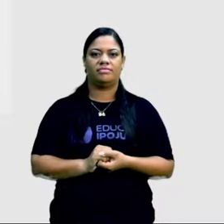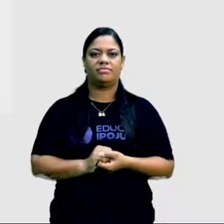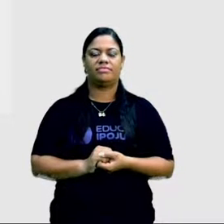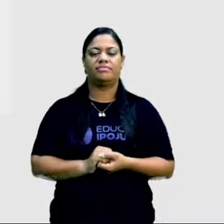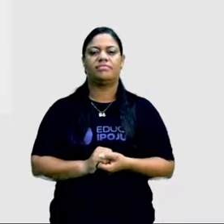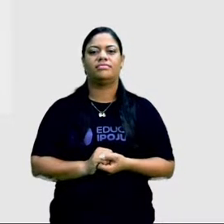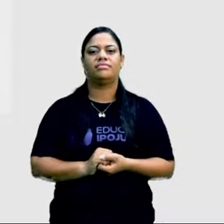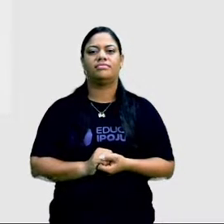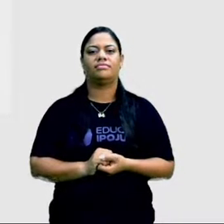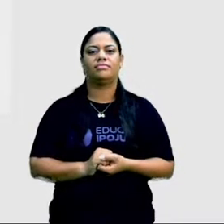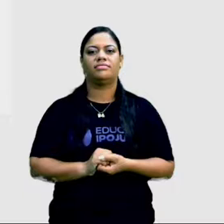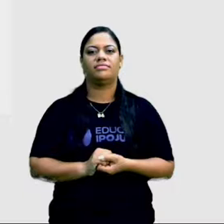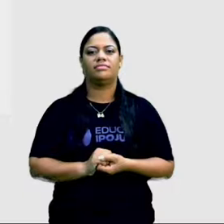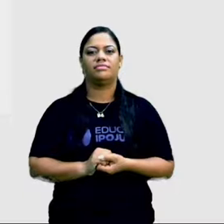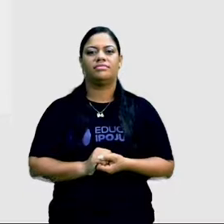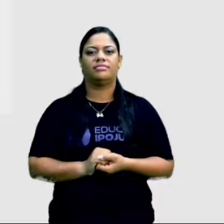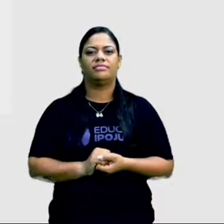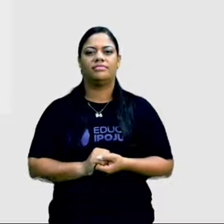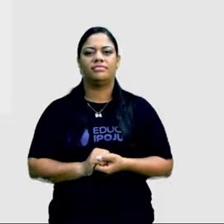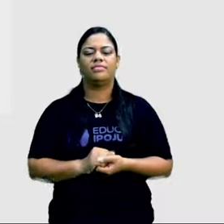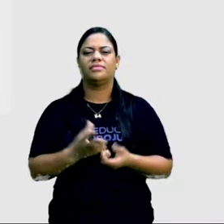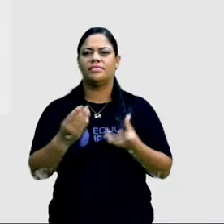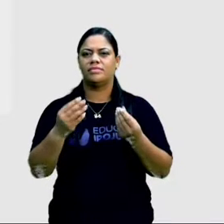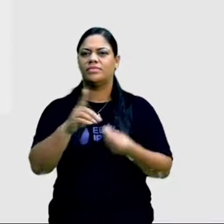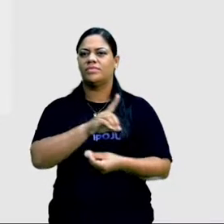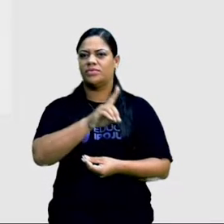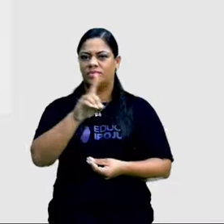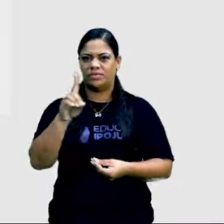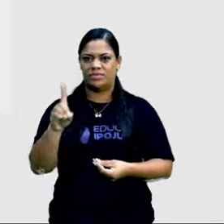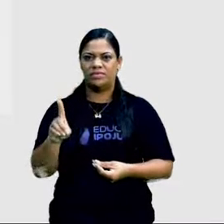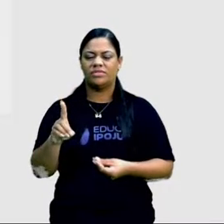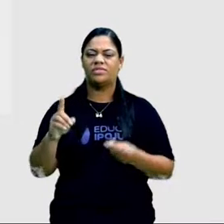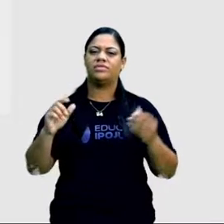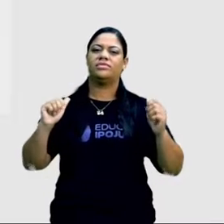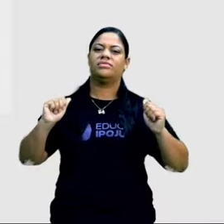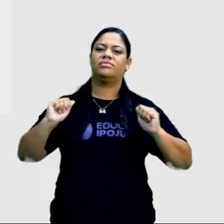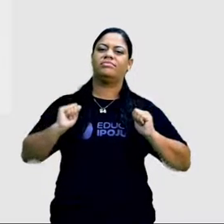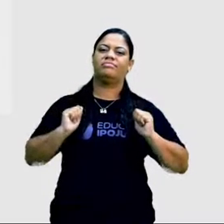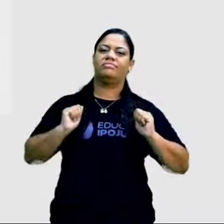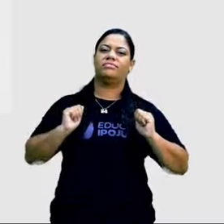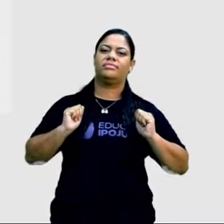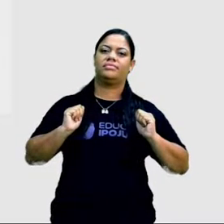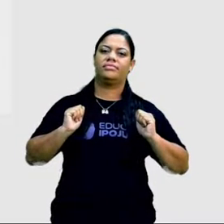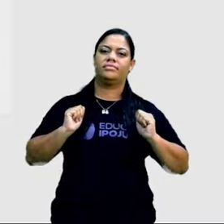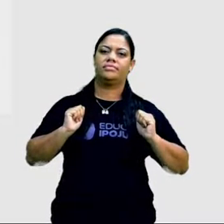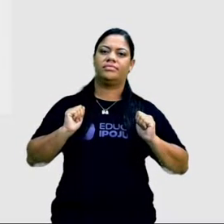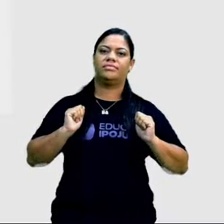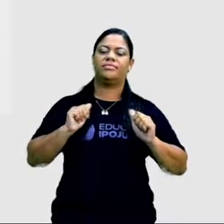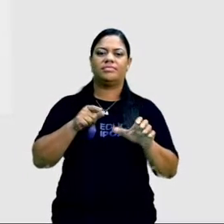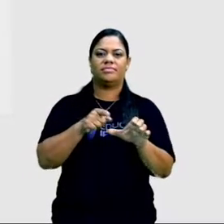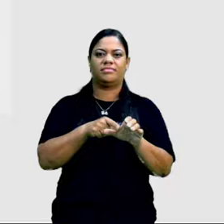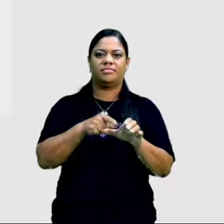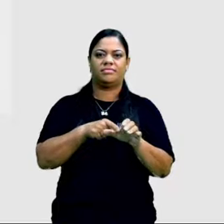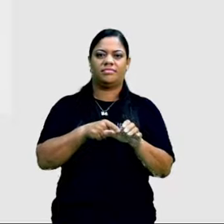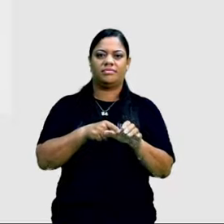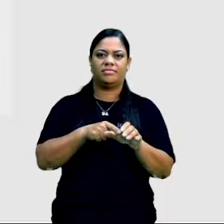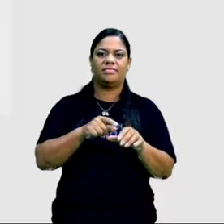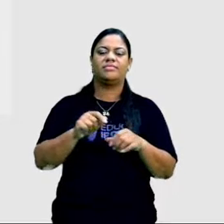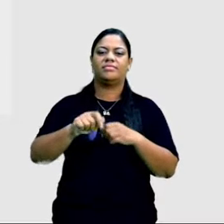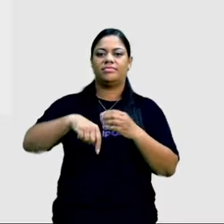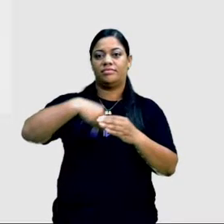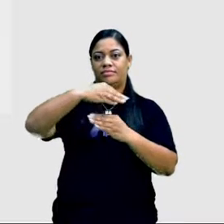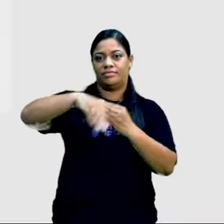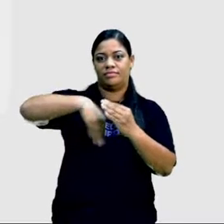solavanco. Ficou muitos dias folgado, com pé para cima